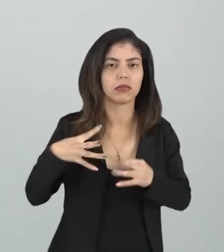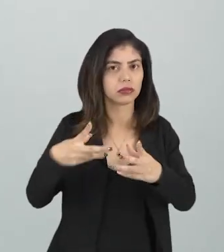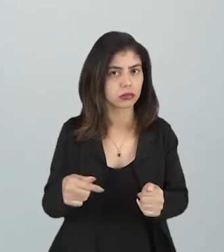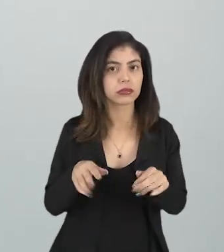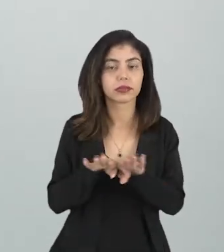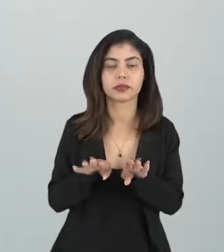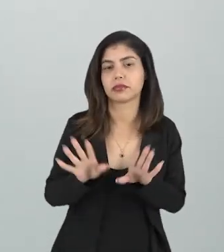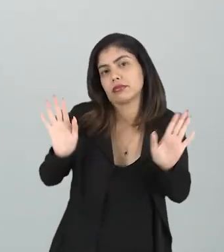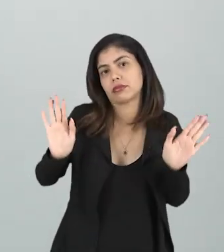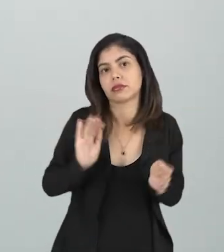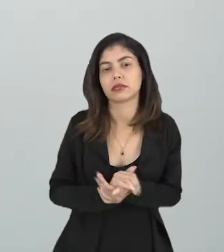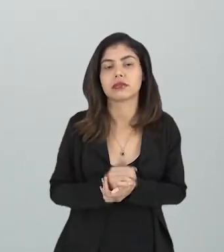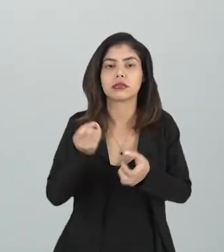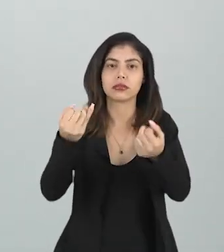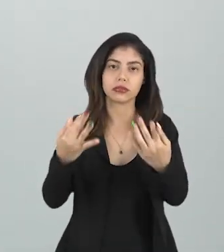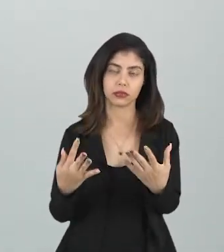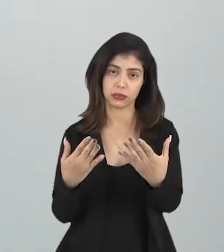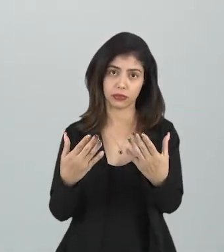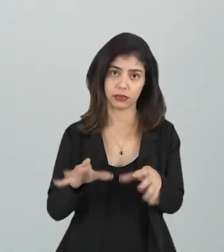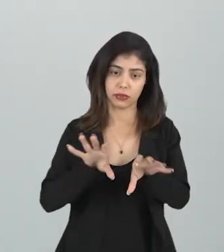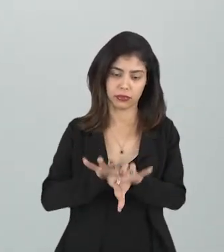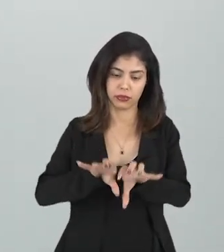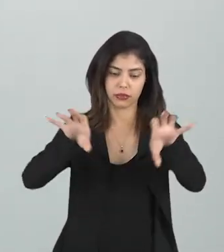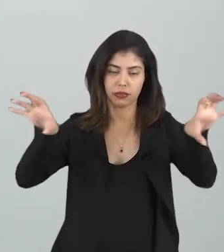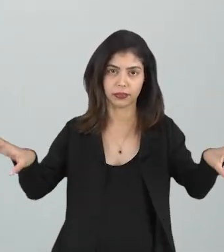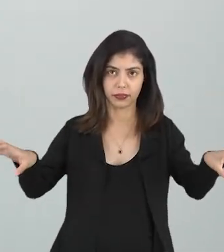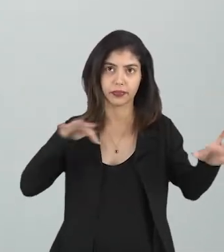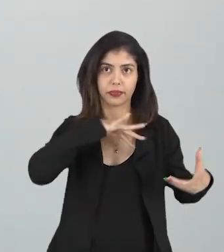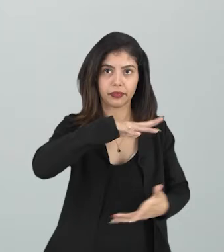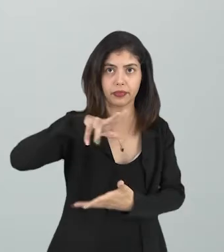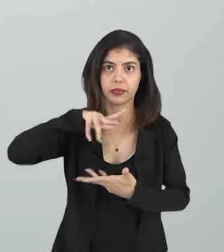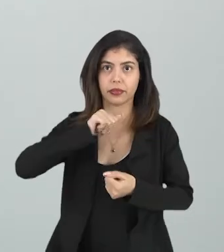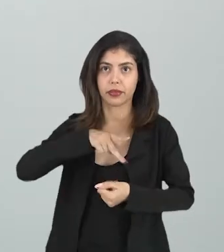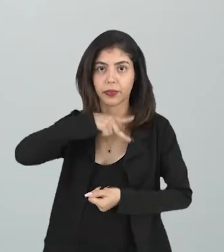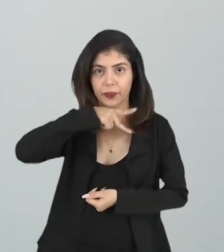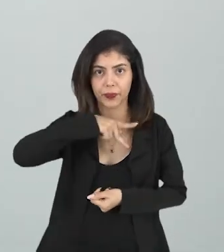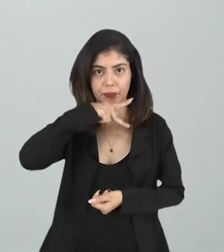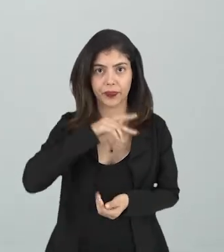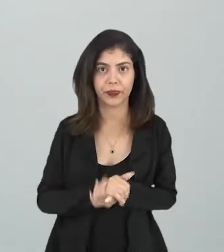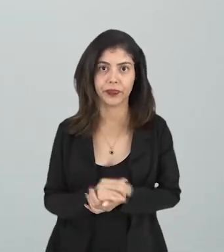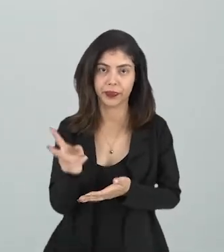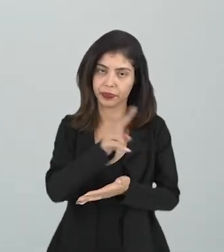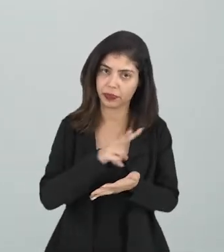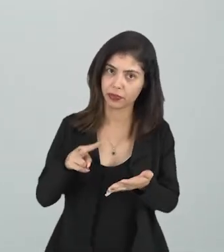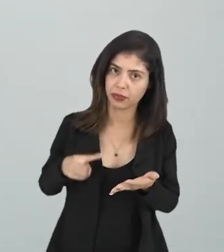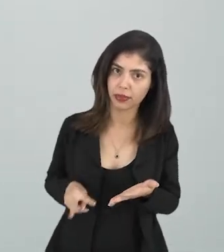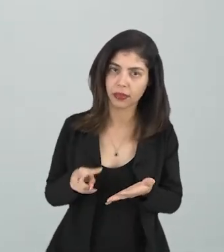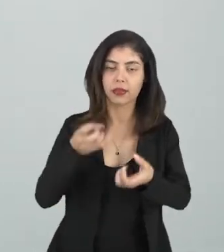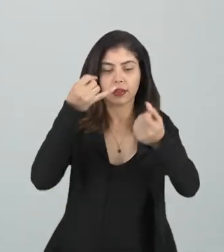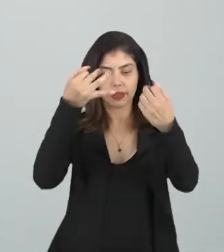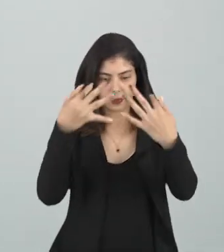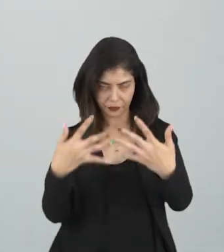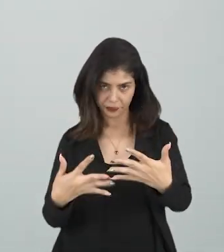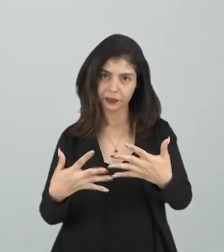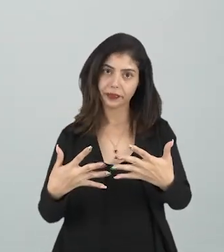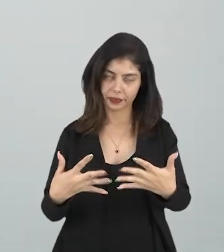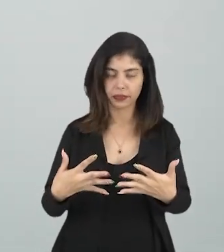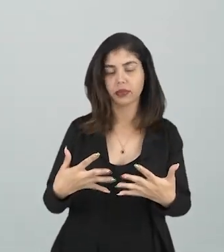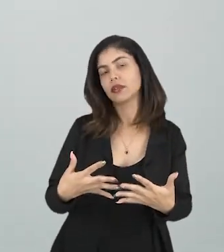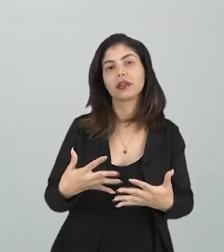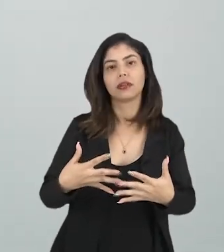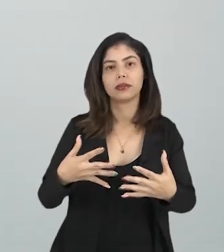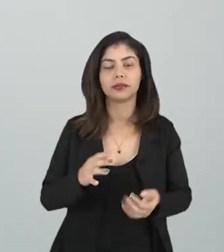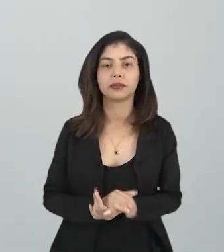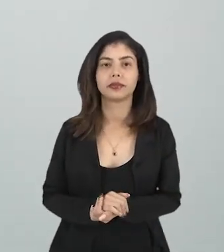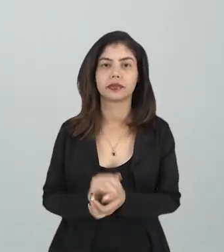matadores, né? Então ele vai dizer que existe, graças a esse mundo platônico, que ele vai ler lá Platão e vai fazer aquela